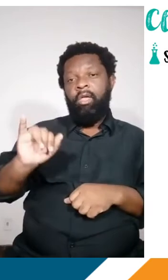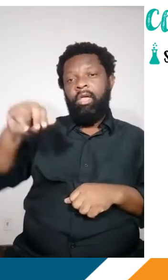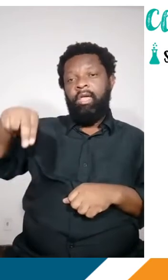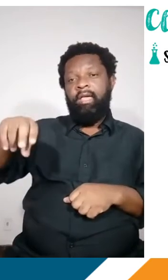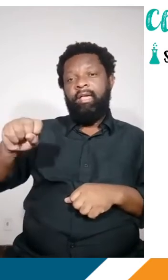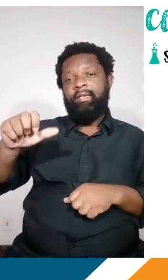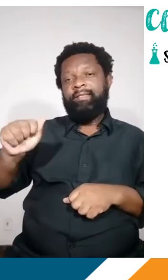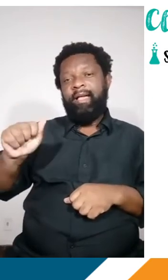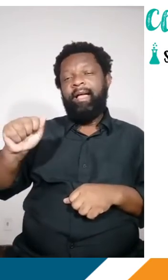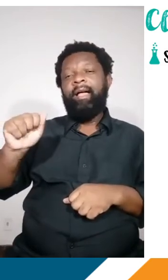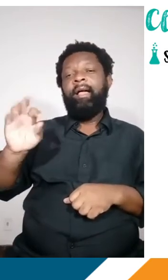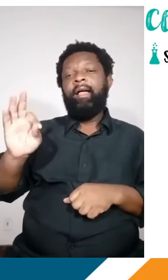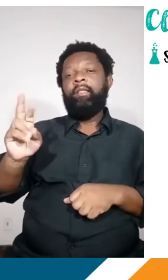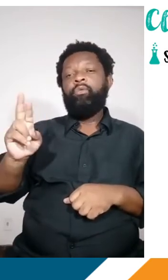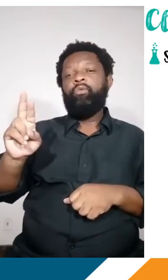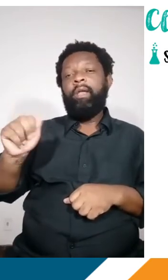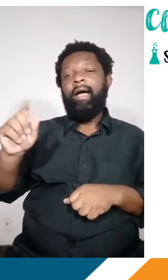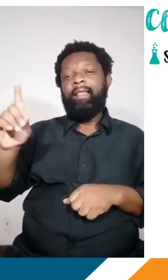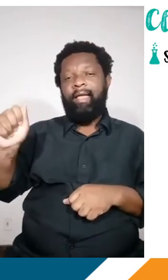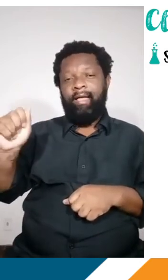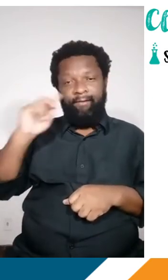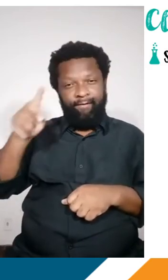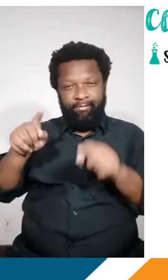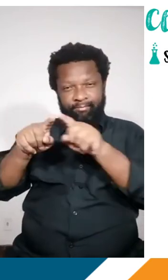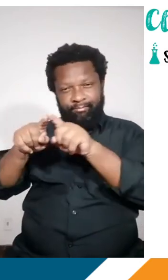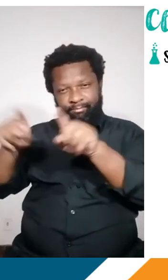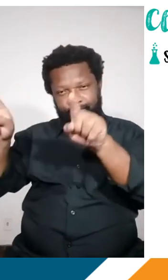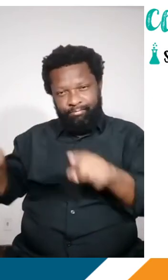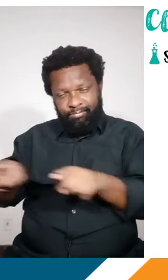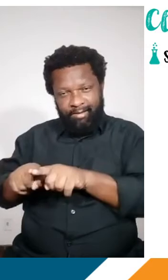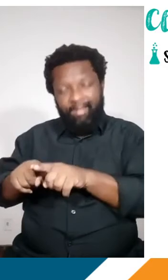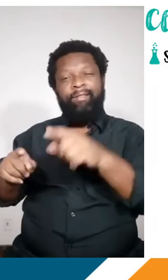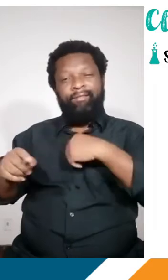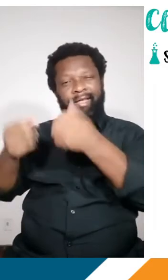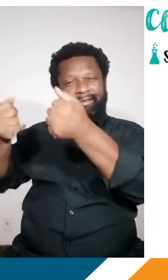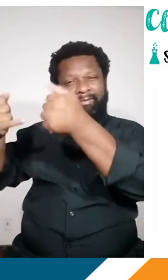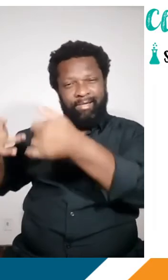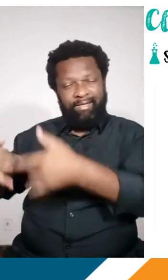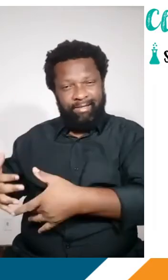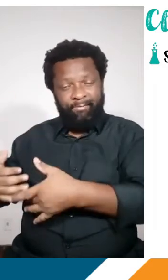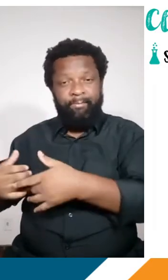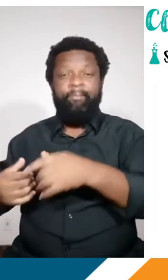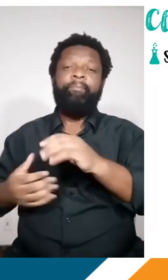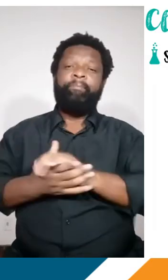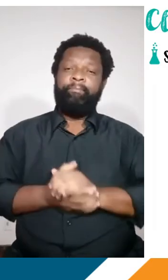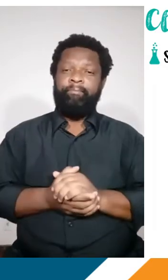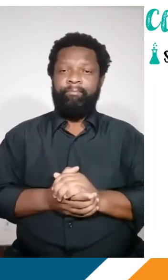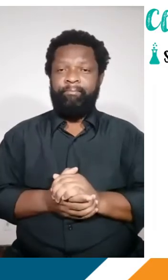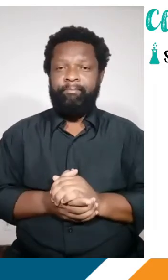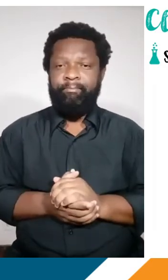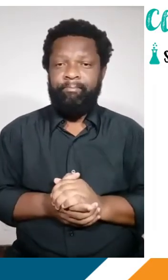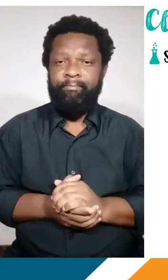mas cadeia saturada é aquela que você só tem ligação simples entre carbonos, enquanto a insaturada você tem alguma